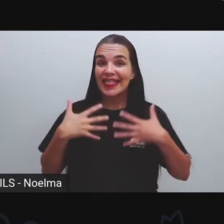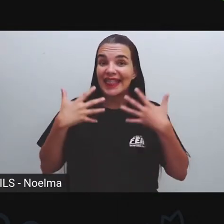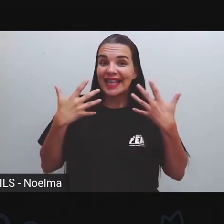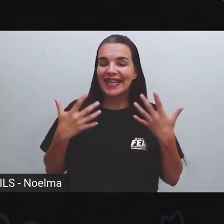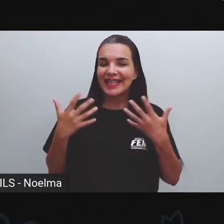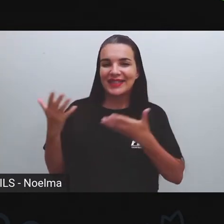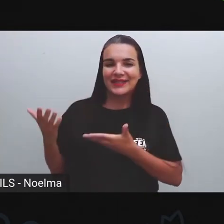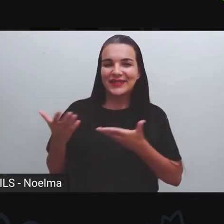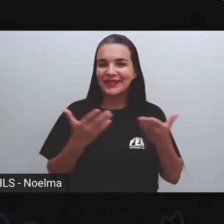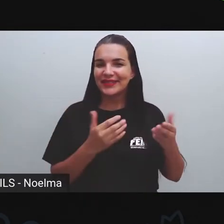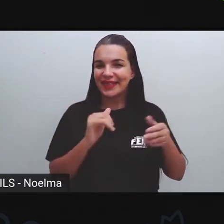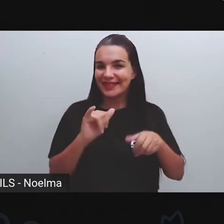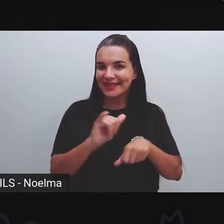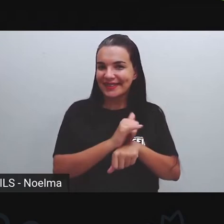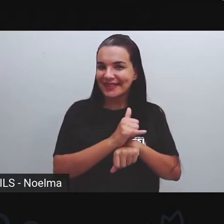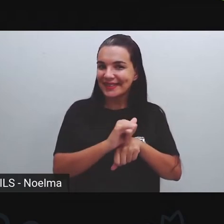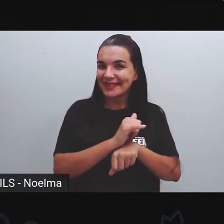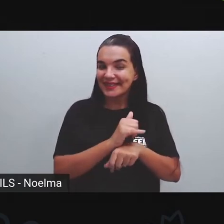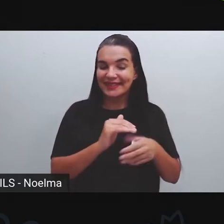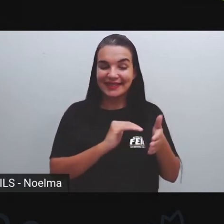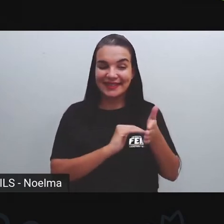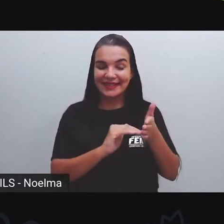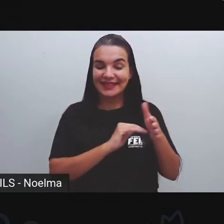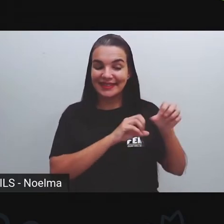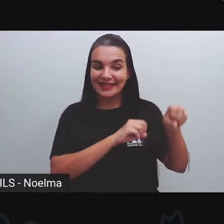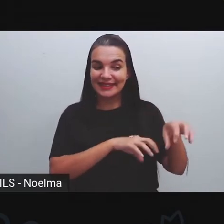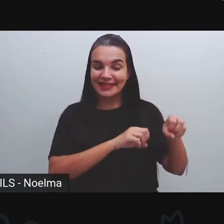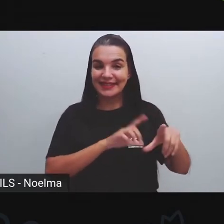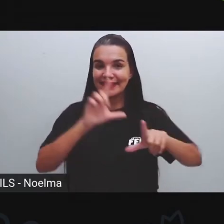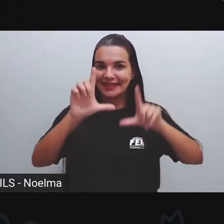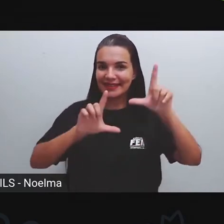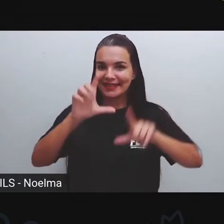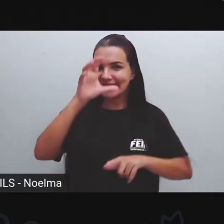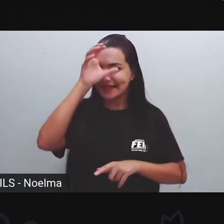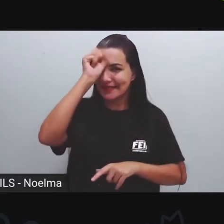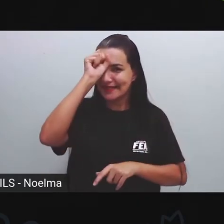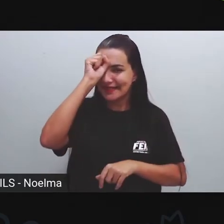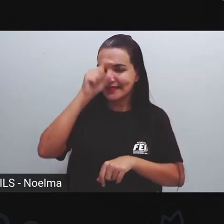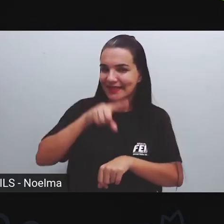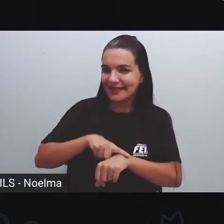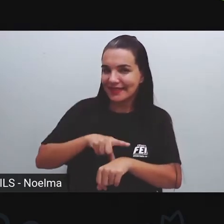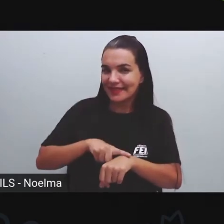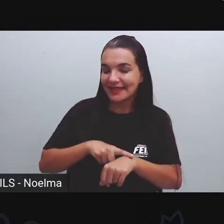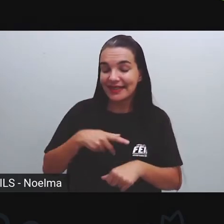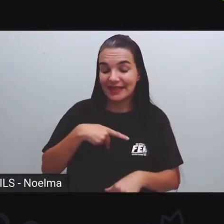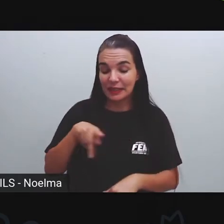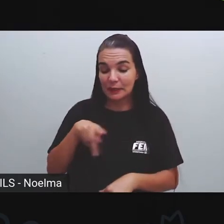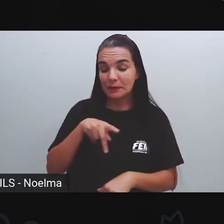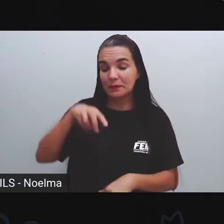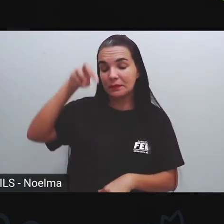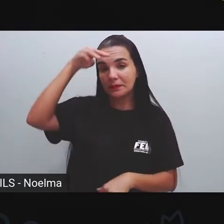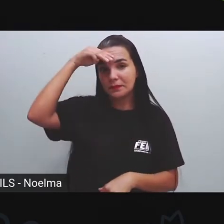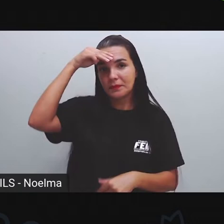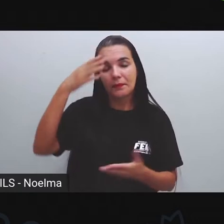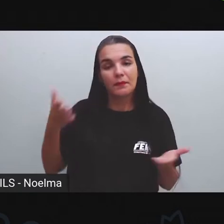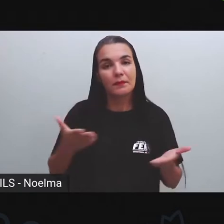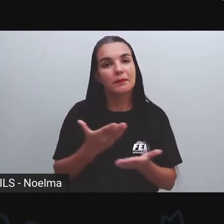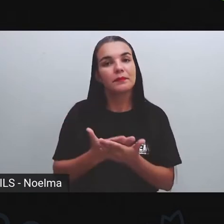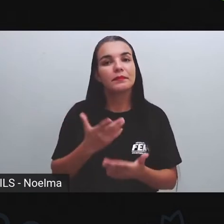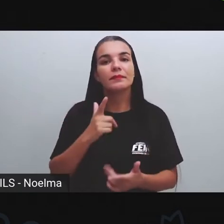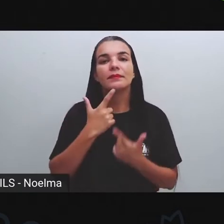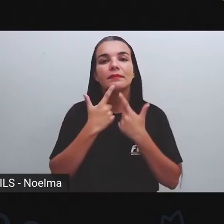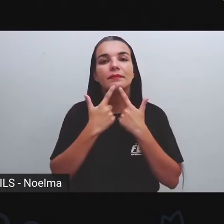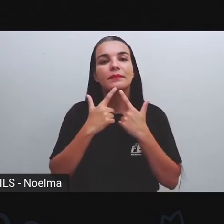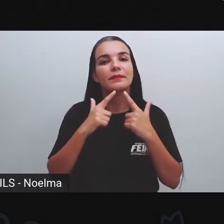alegria que a gente recebe vocês aqui no nosso canal para mais um momento de muito aprendizado. Eu sou a professora Mirth e hoje nós teremos aula de